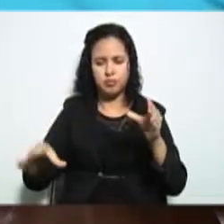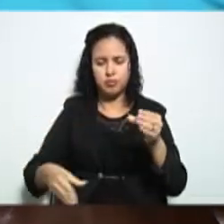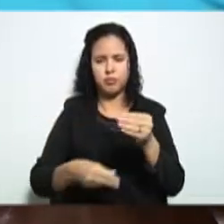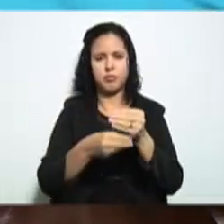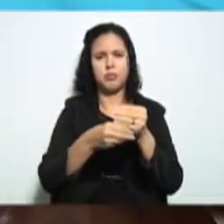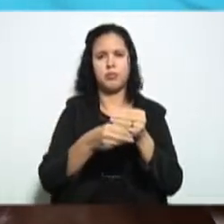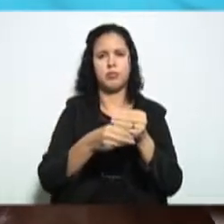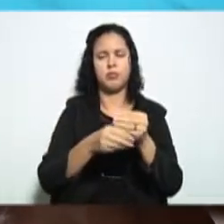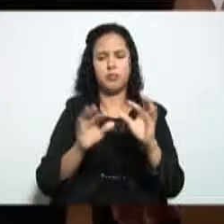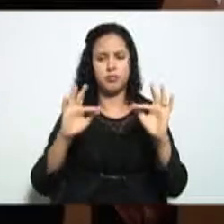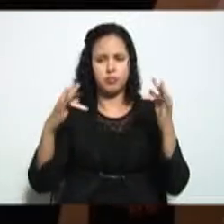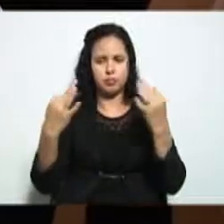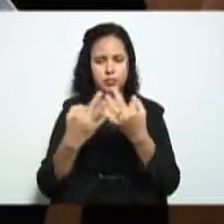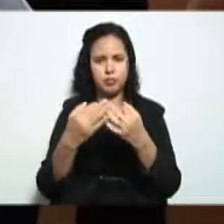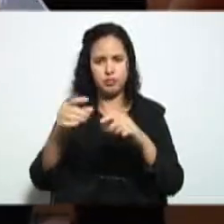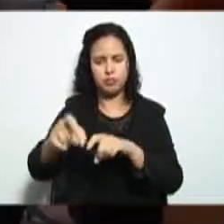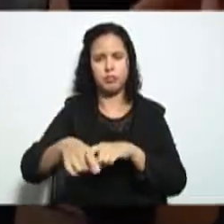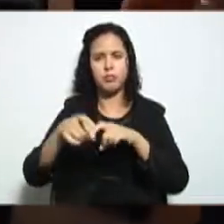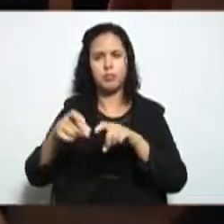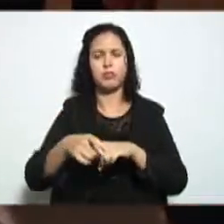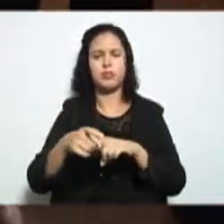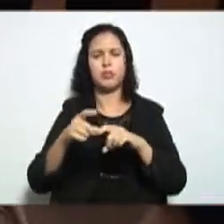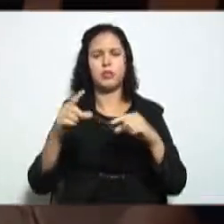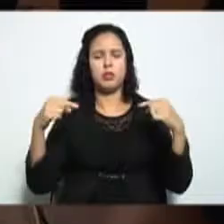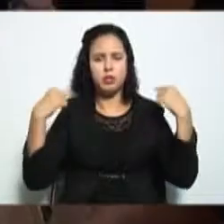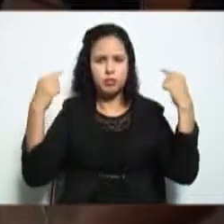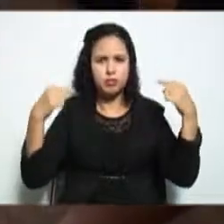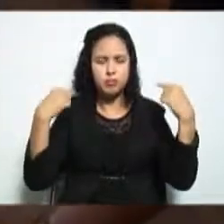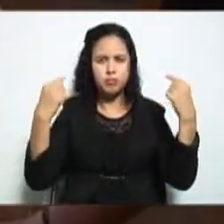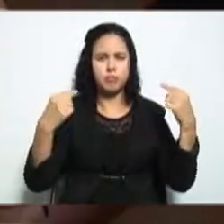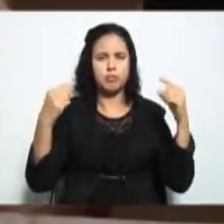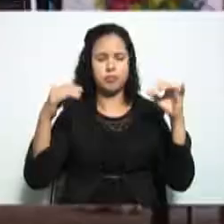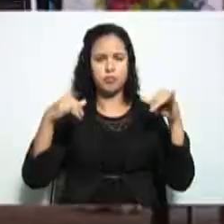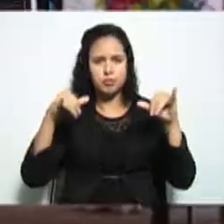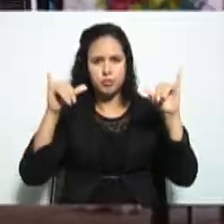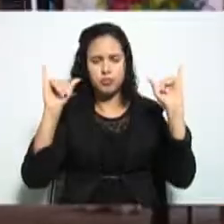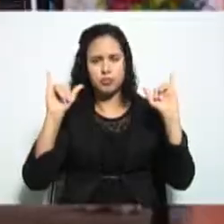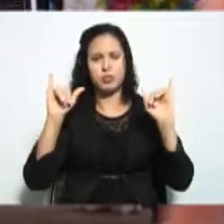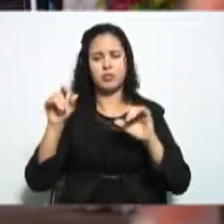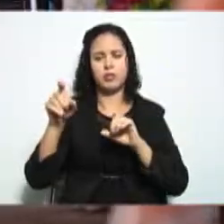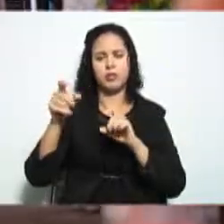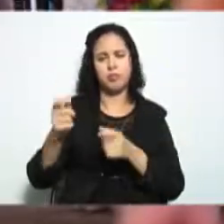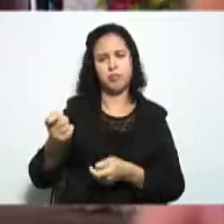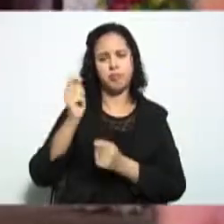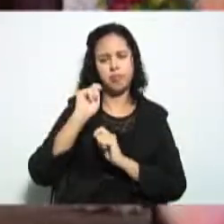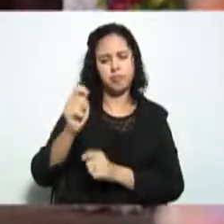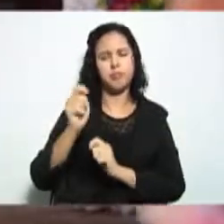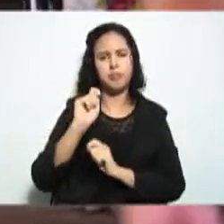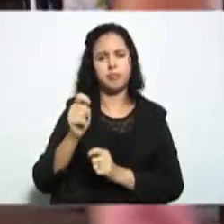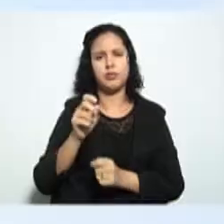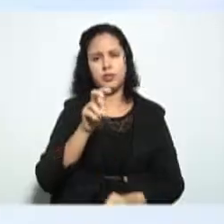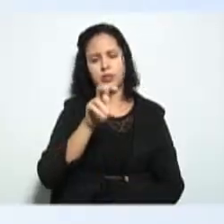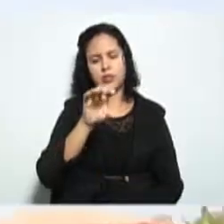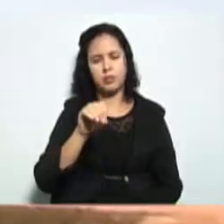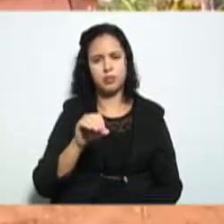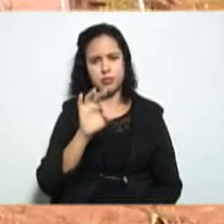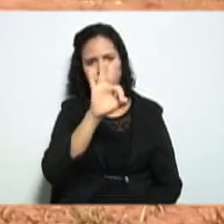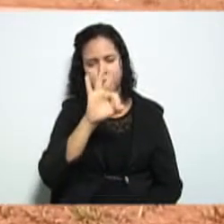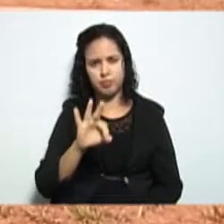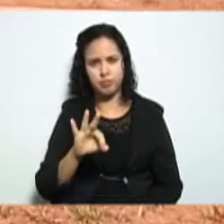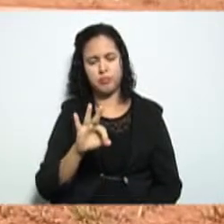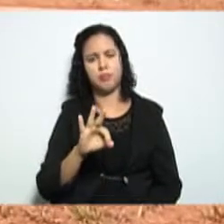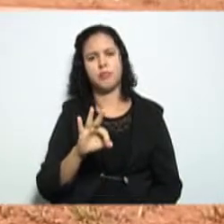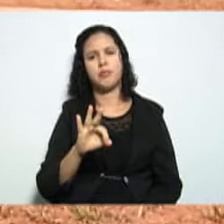rurais, agropastoris e de pesca. Cerca de 50% de toda a produção agropecuária brasileira passa